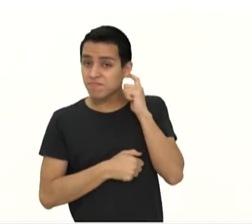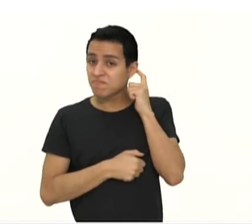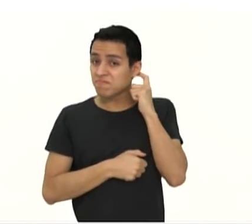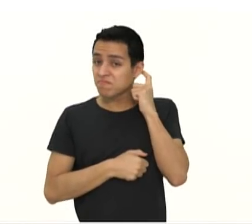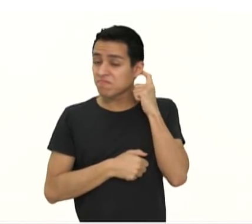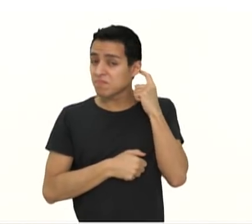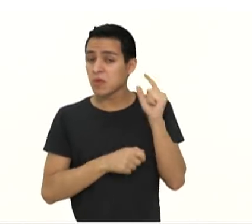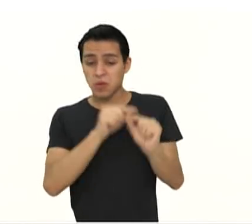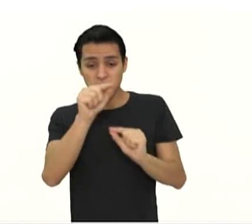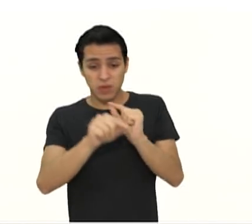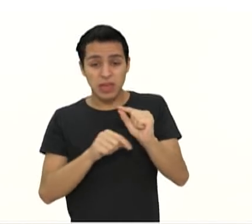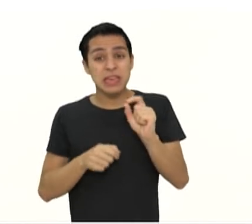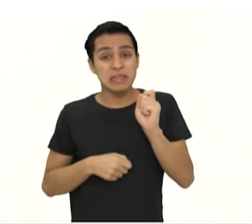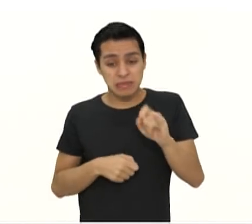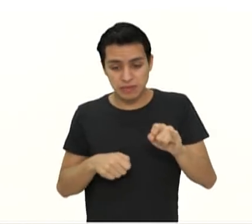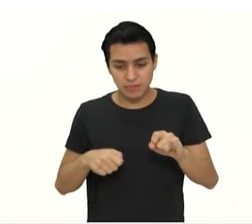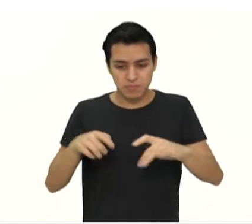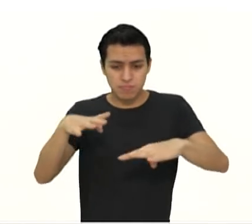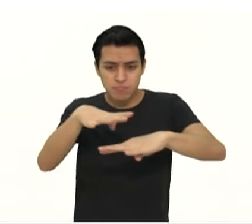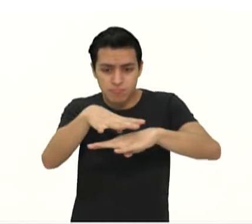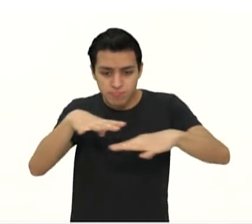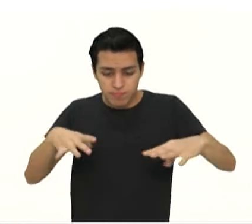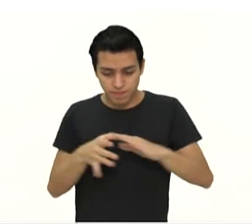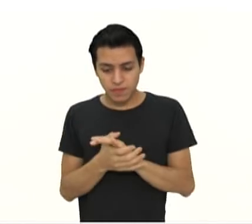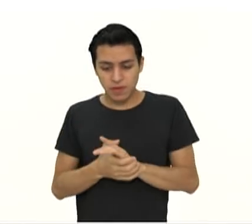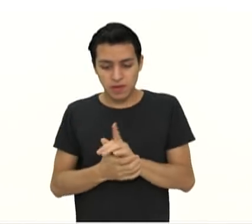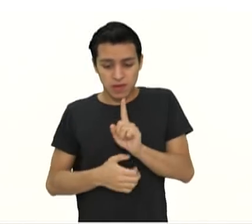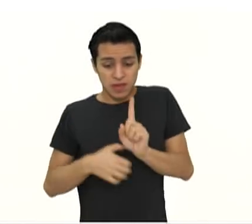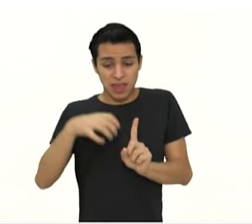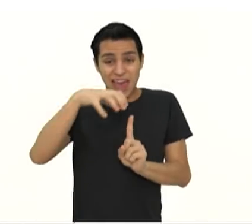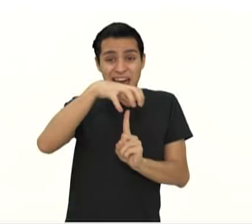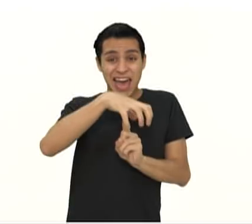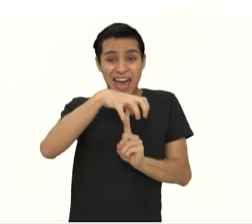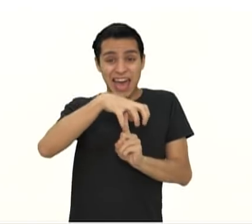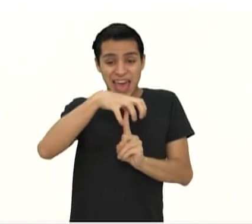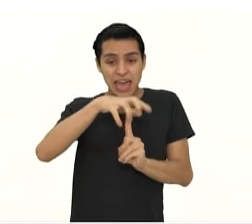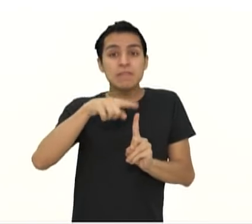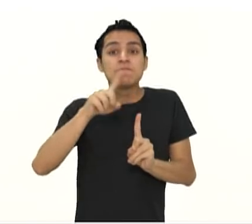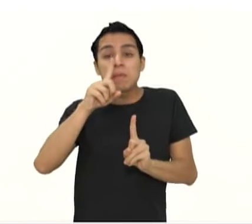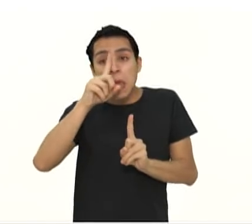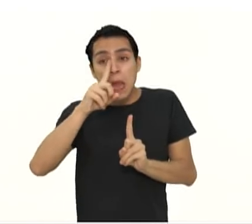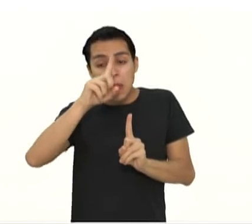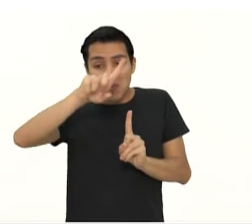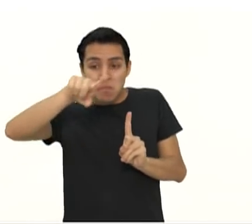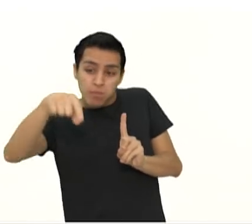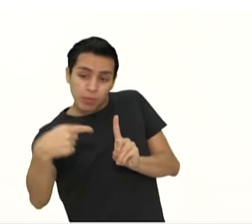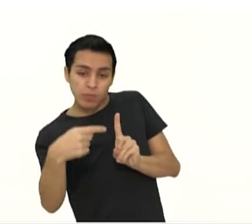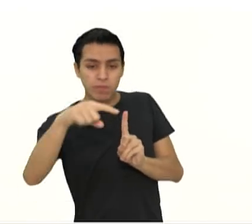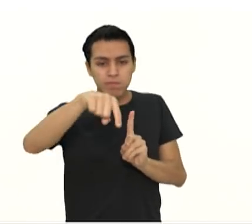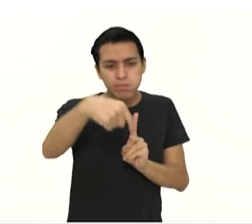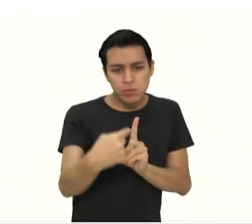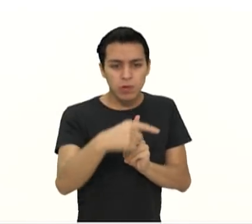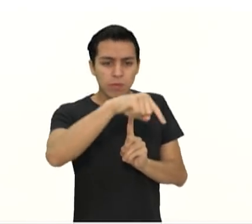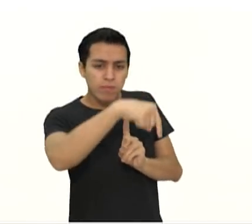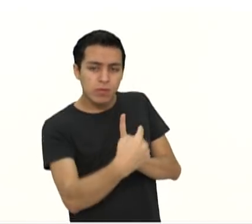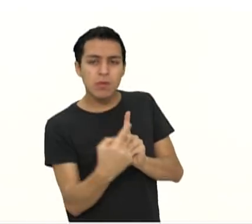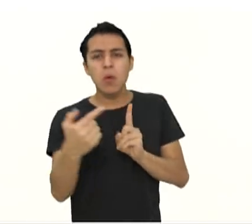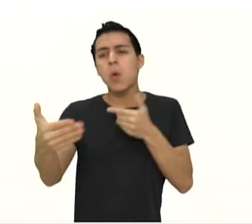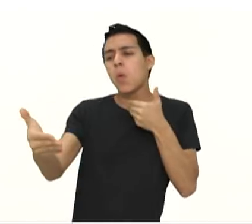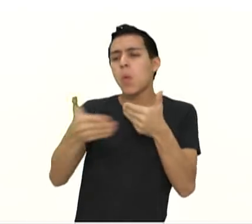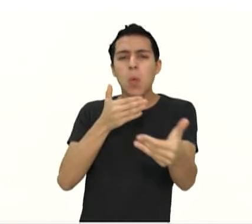quando o rei está ameaçado por qualquer peça adversária. Dizemos que ele está em cheque. Então, qualquer peça